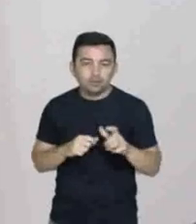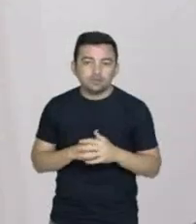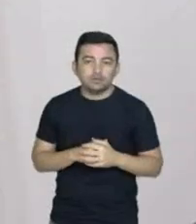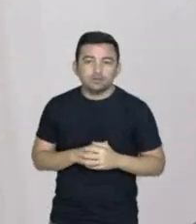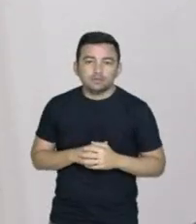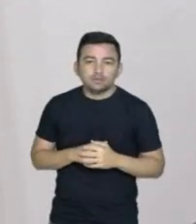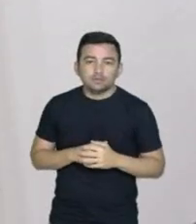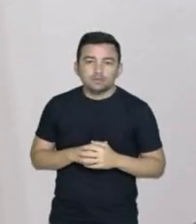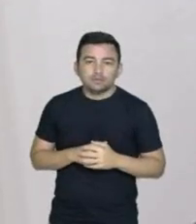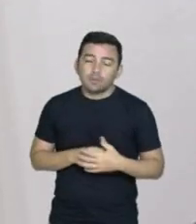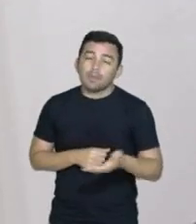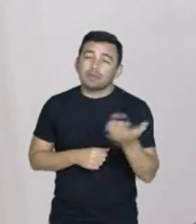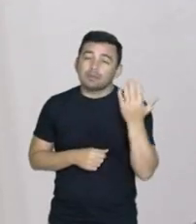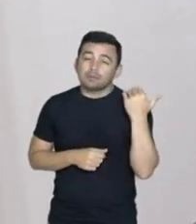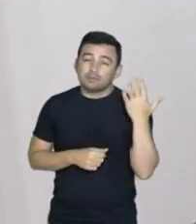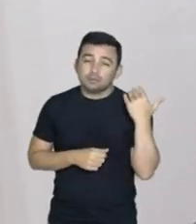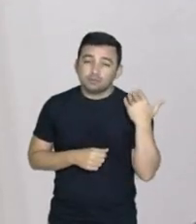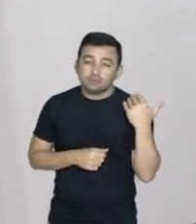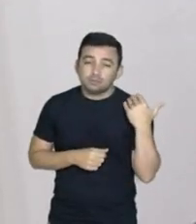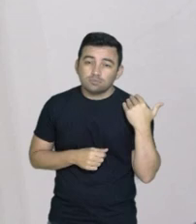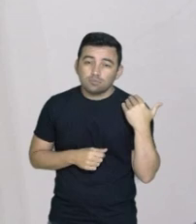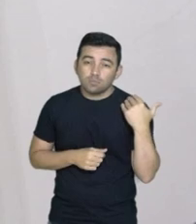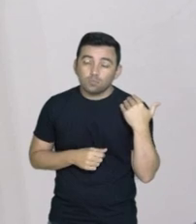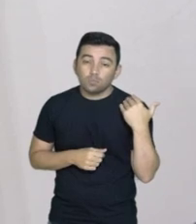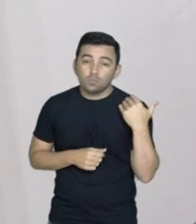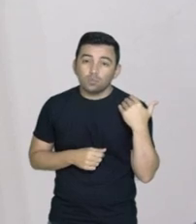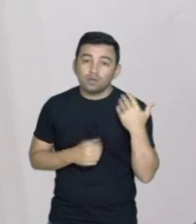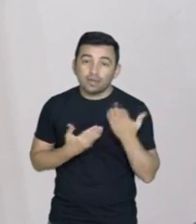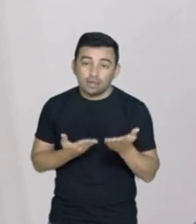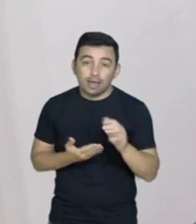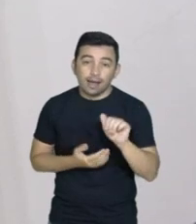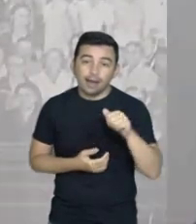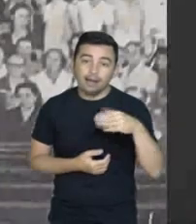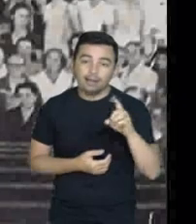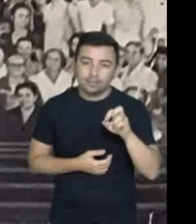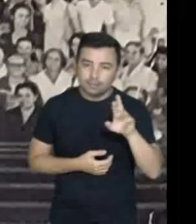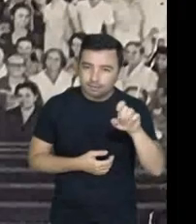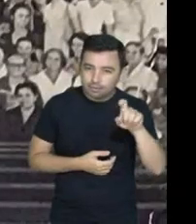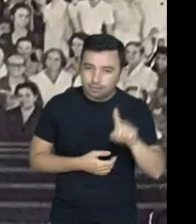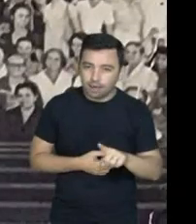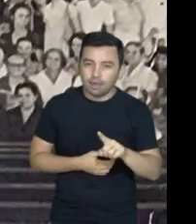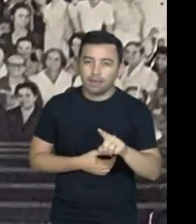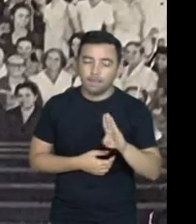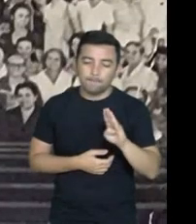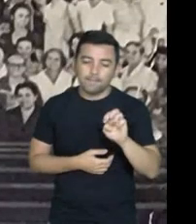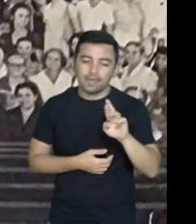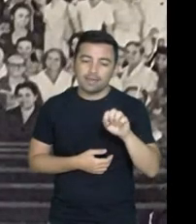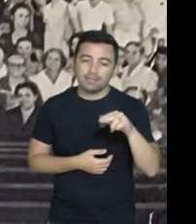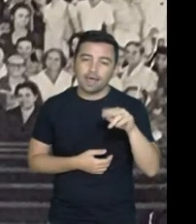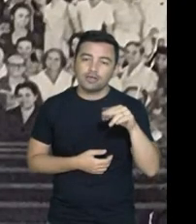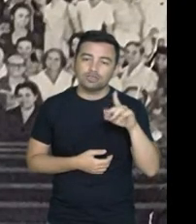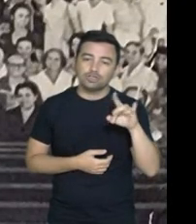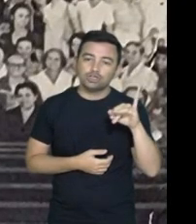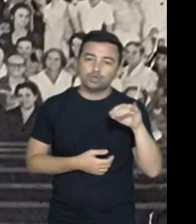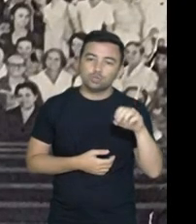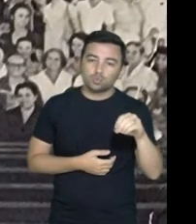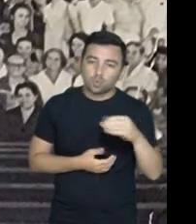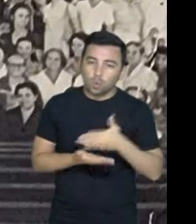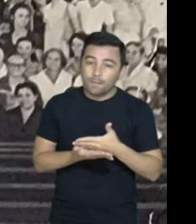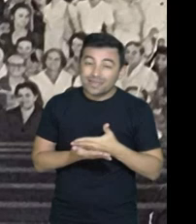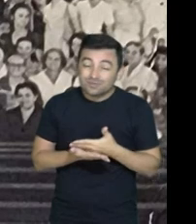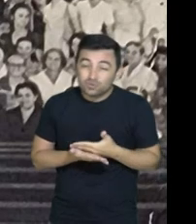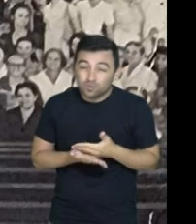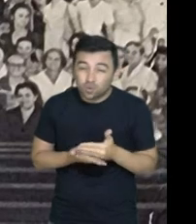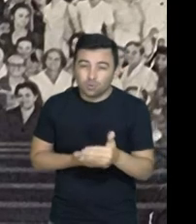época O querido irmão André Bernardino foi fundador da igreja em Santa Catarina